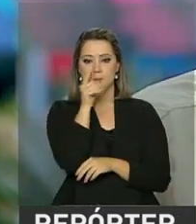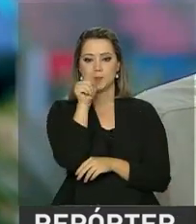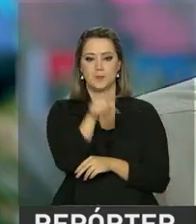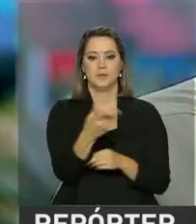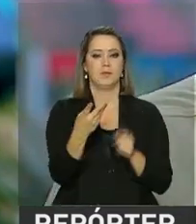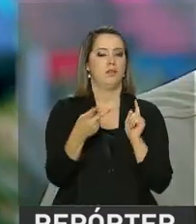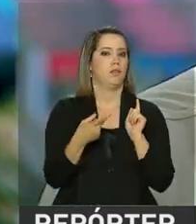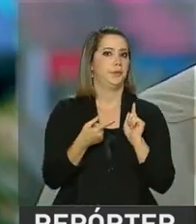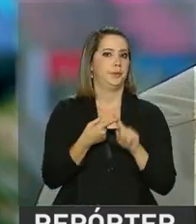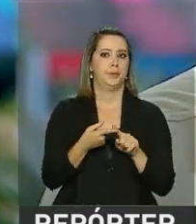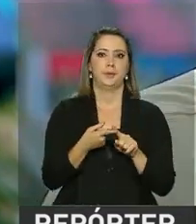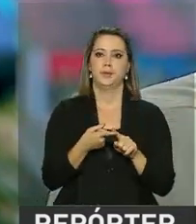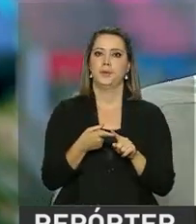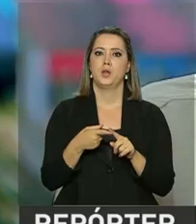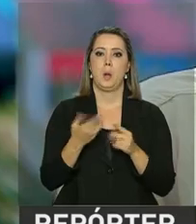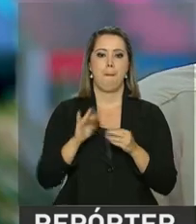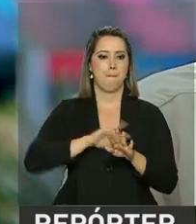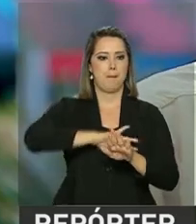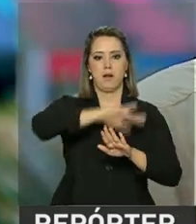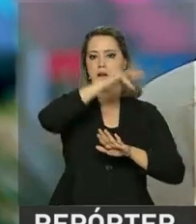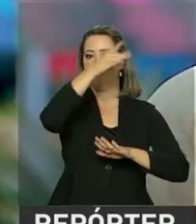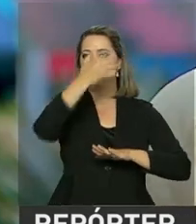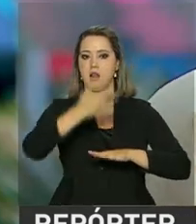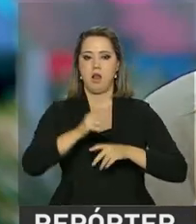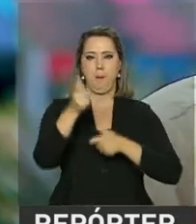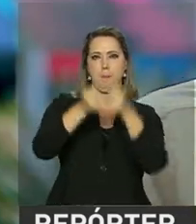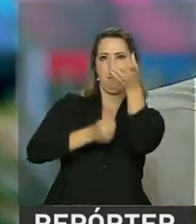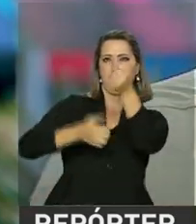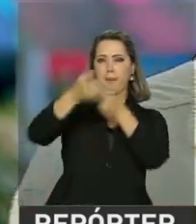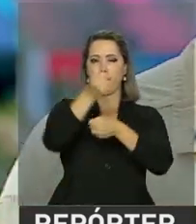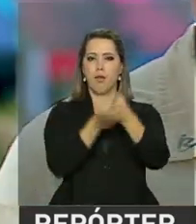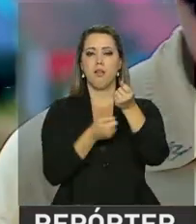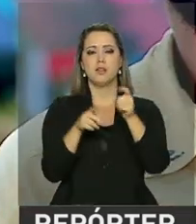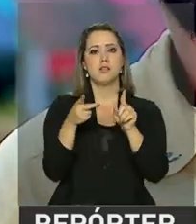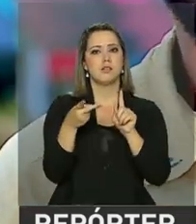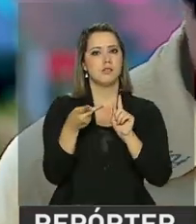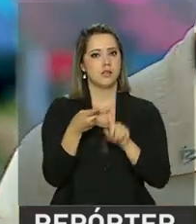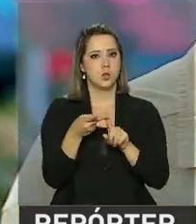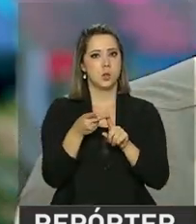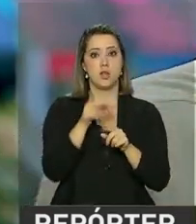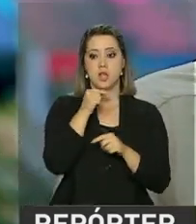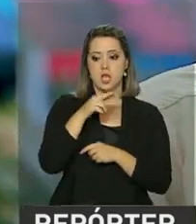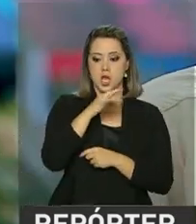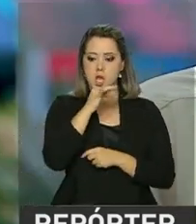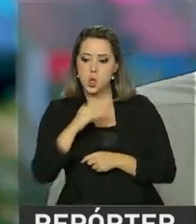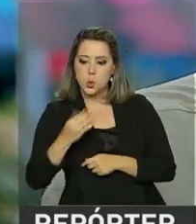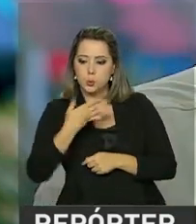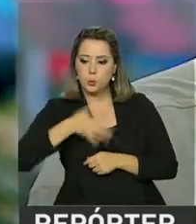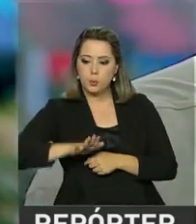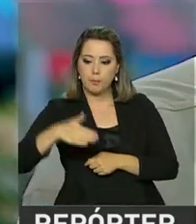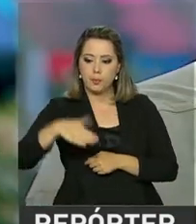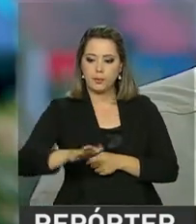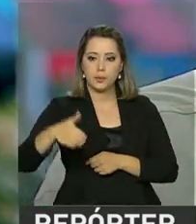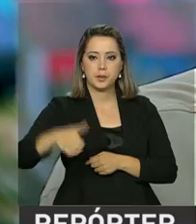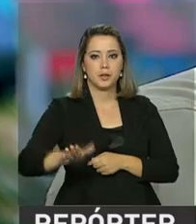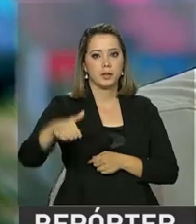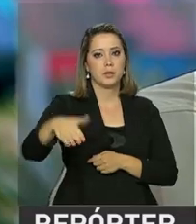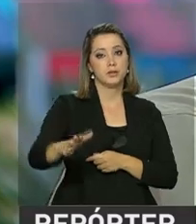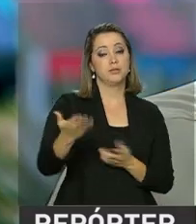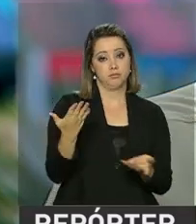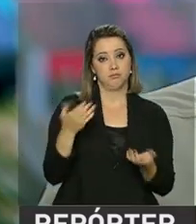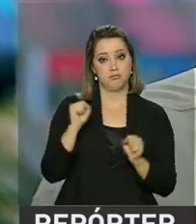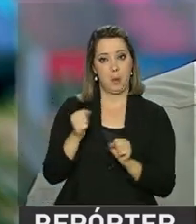entre ah morros pra escalada eh Rios pra prática de esportes